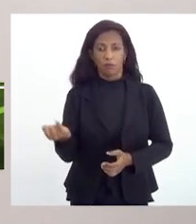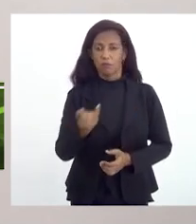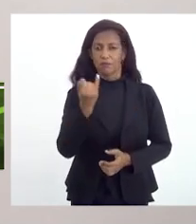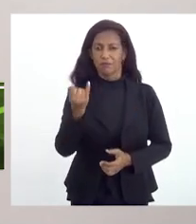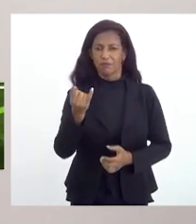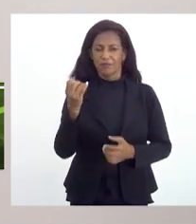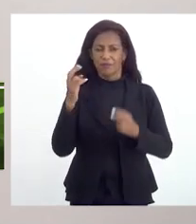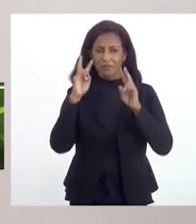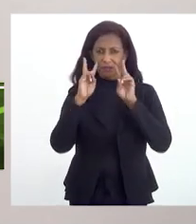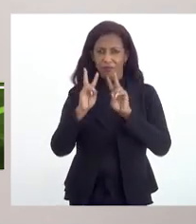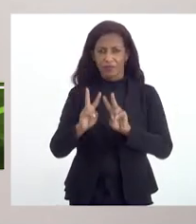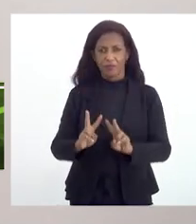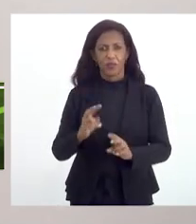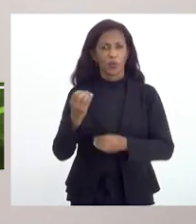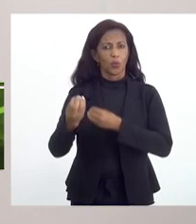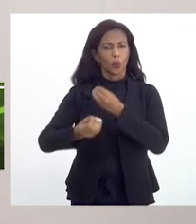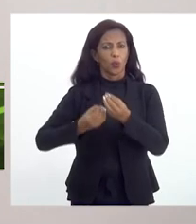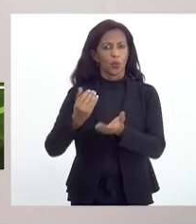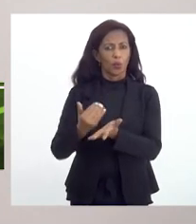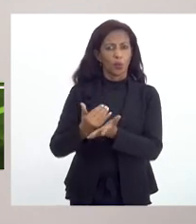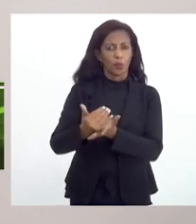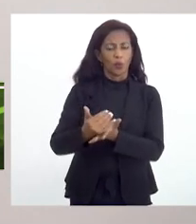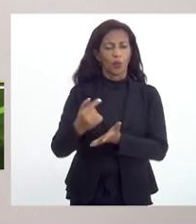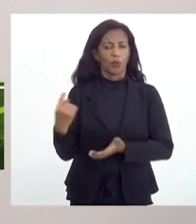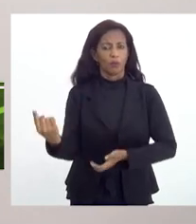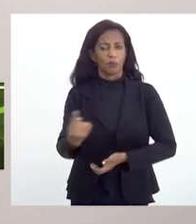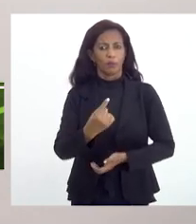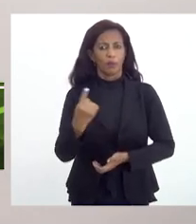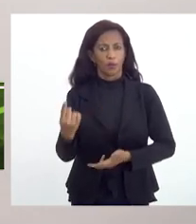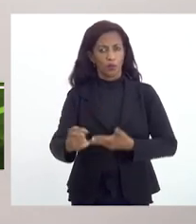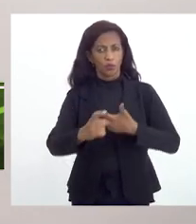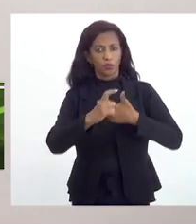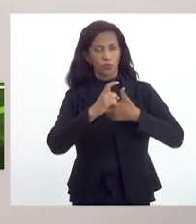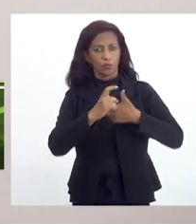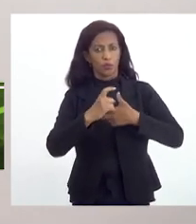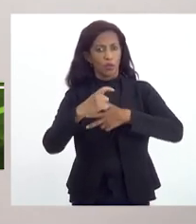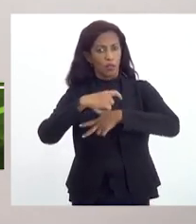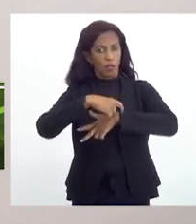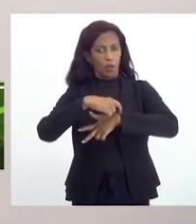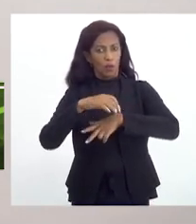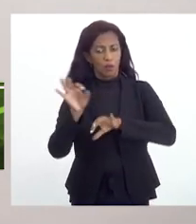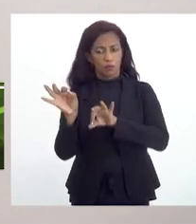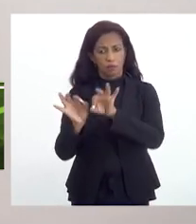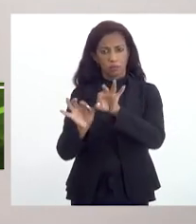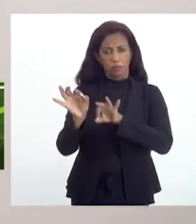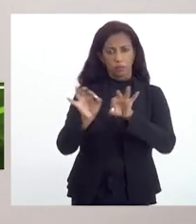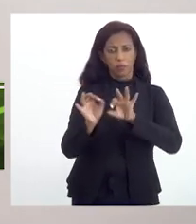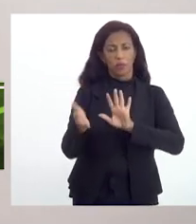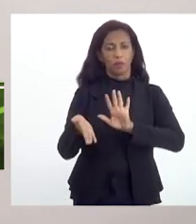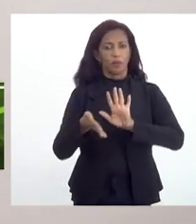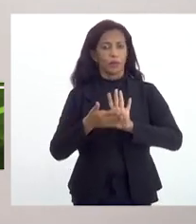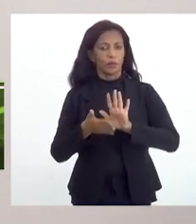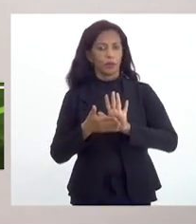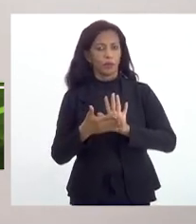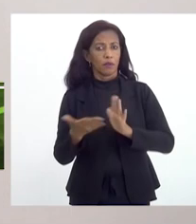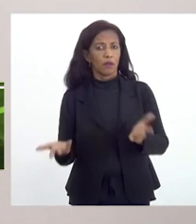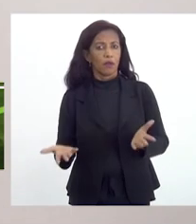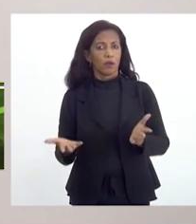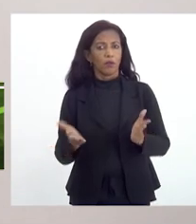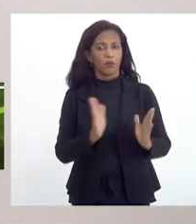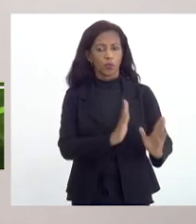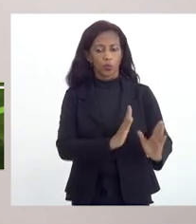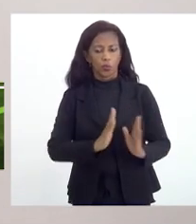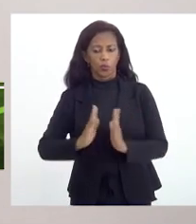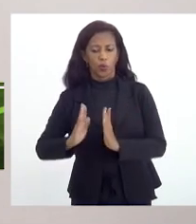porque, como premissa para nós, do Executivo, na hora de montar a proposta, foi de correr